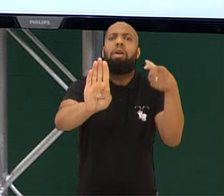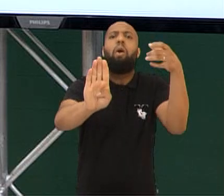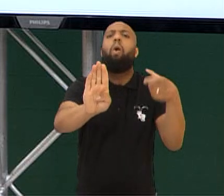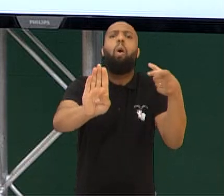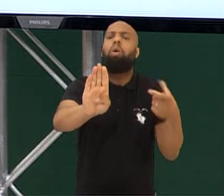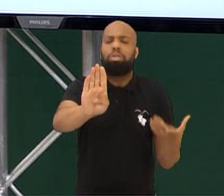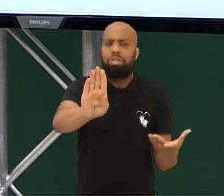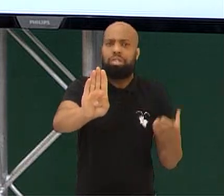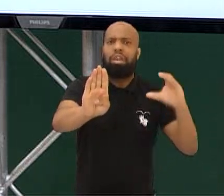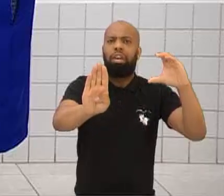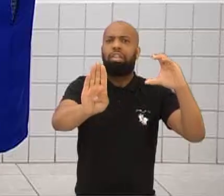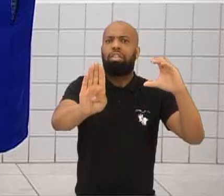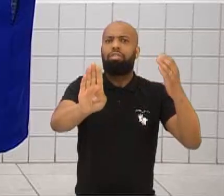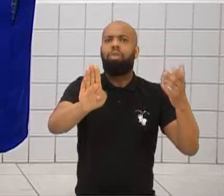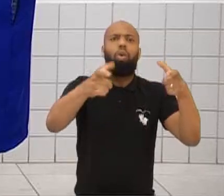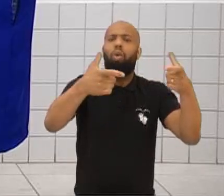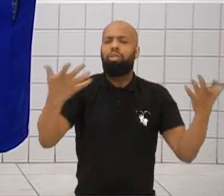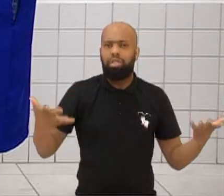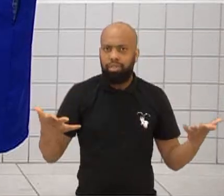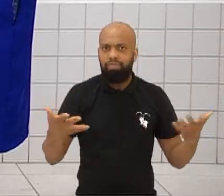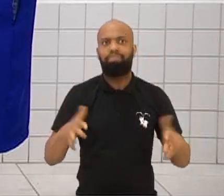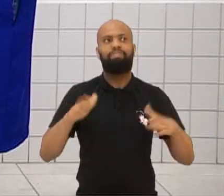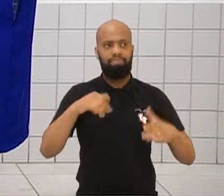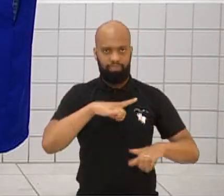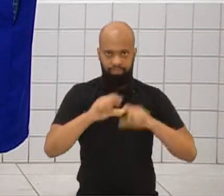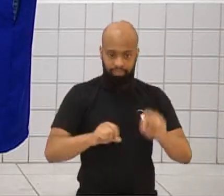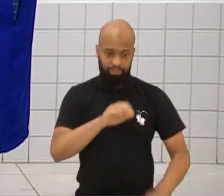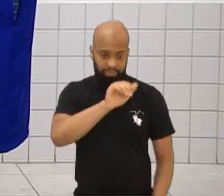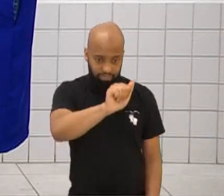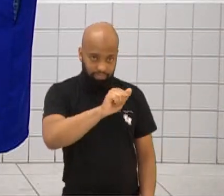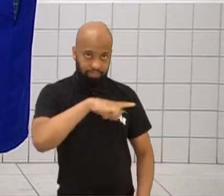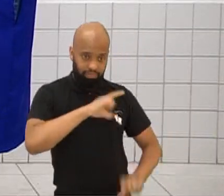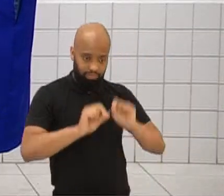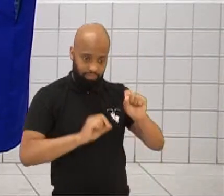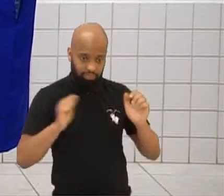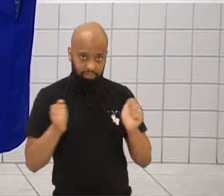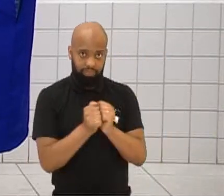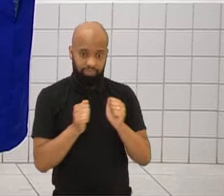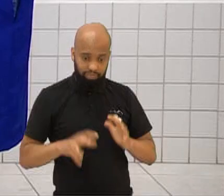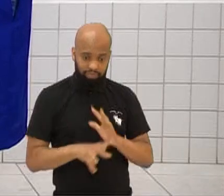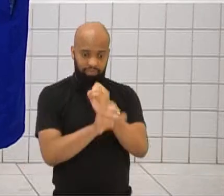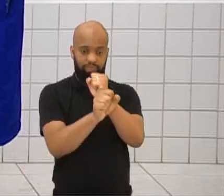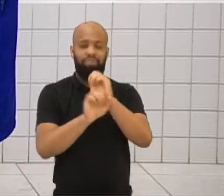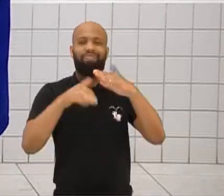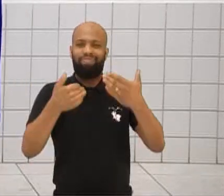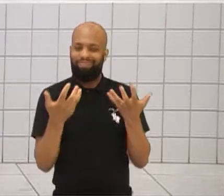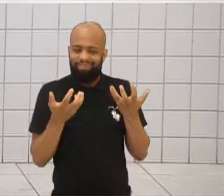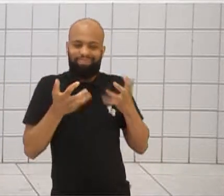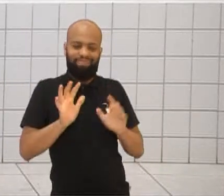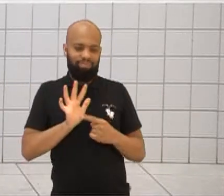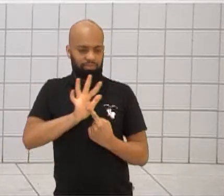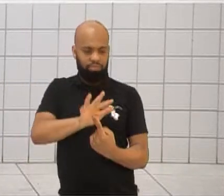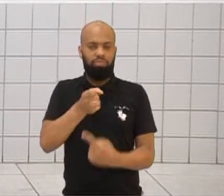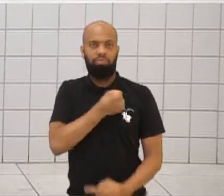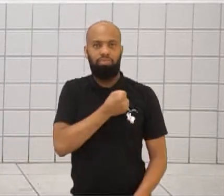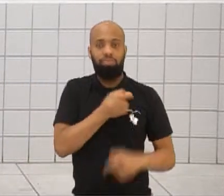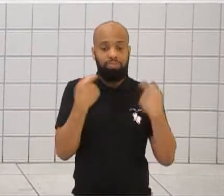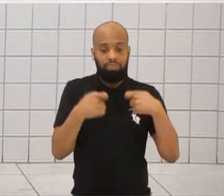específicos. Pense, o A está envolvido numa soma. Para não aparecer esse valor precisa ser